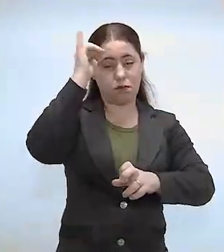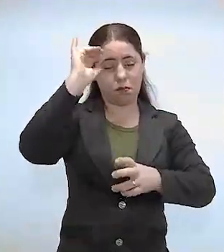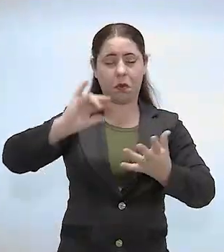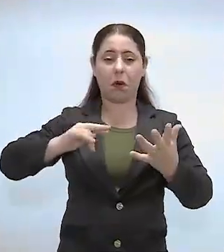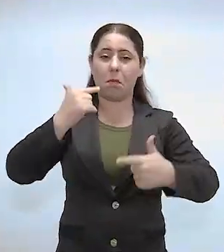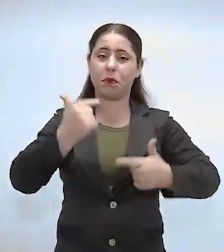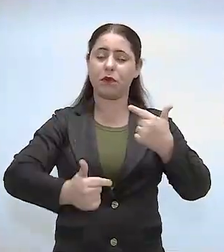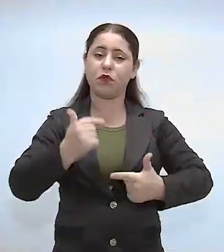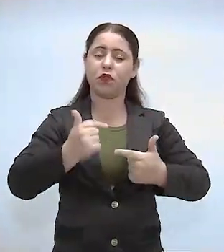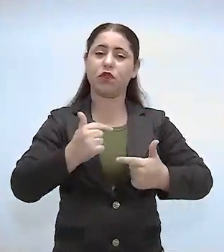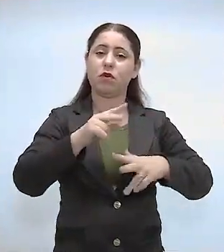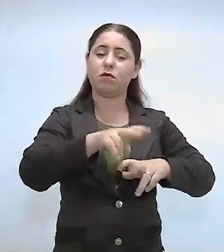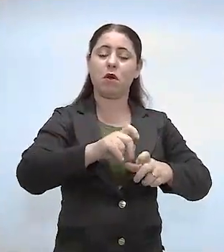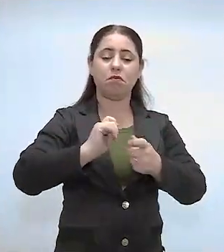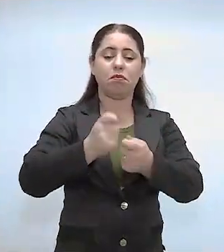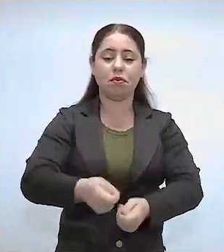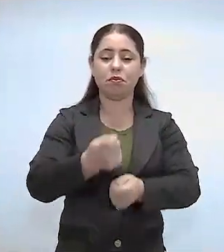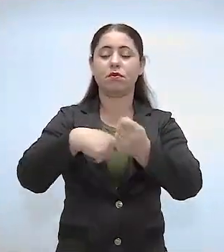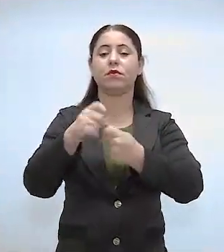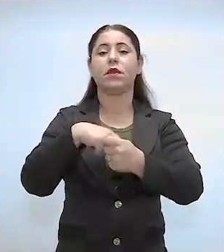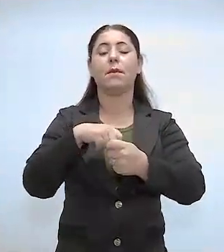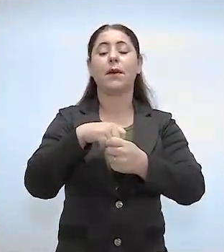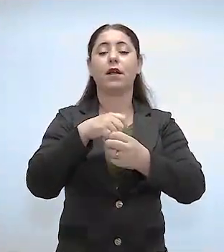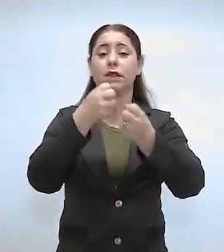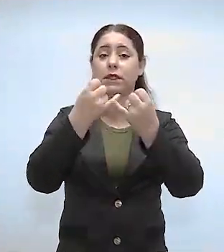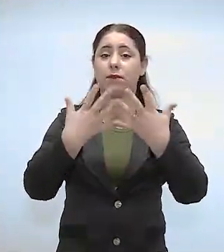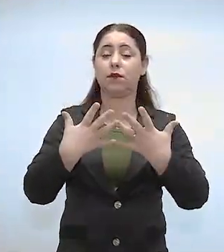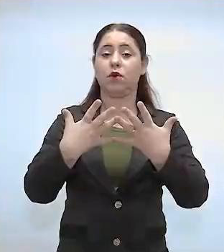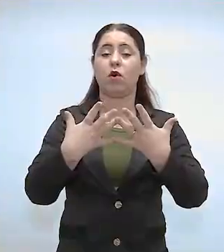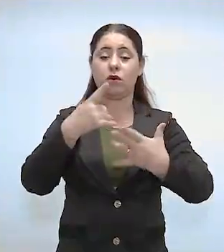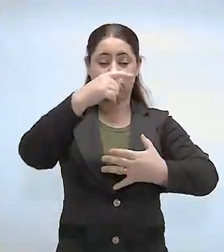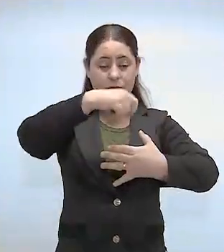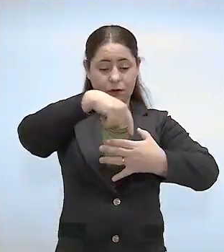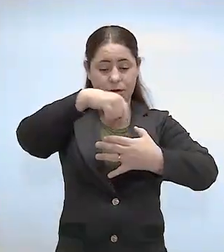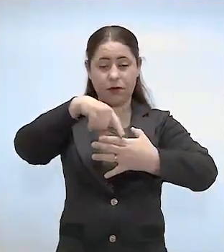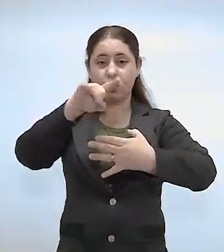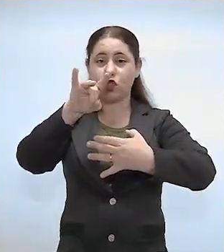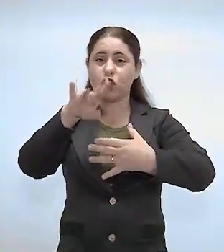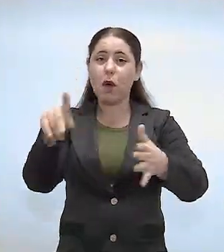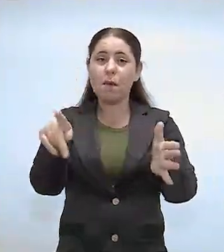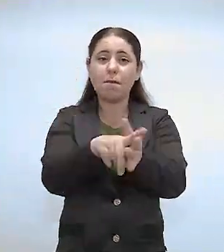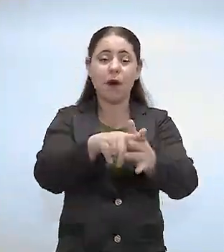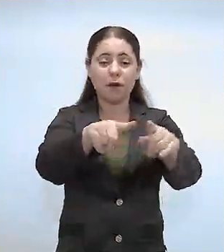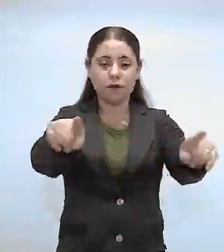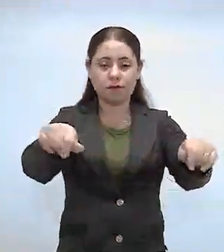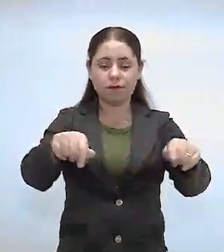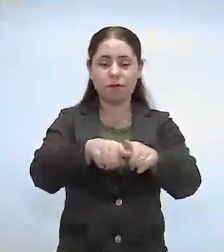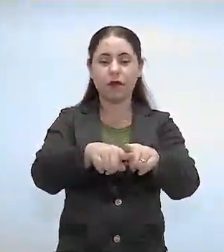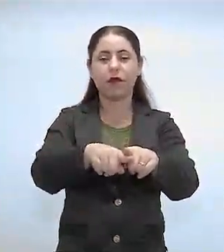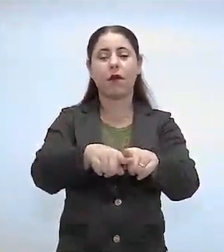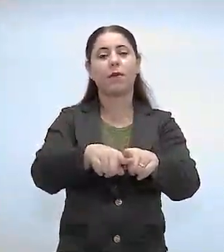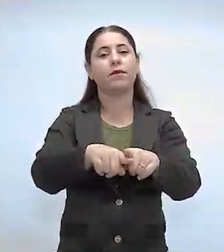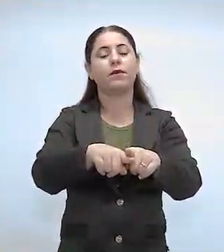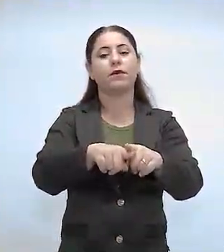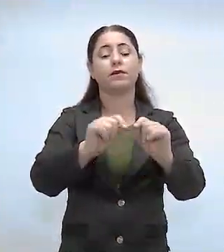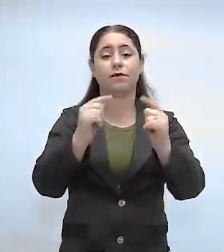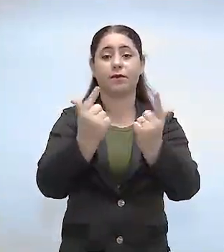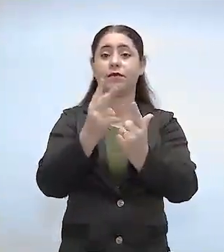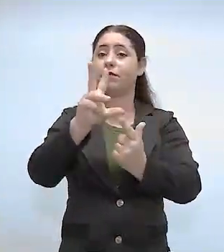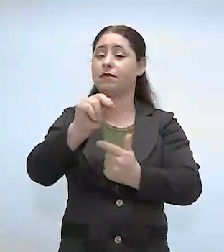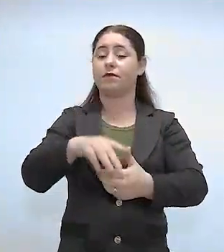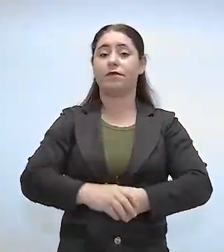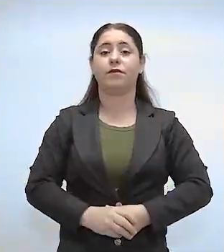Comissão de agricultura pecuária políticas rurais agrárias e pesqueiras mencionou que ação de plantio não ficará restrita ao Jardim do Palácio